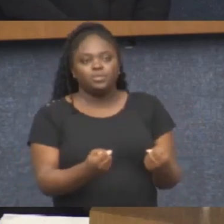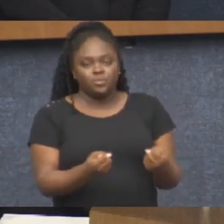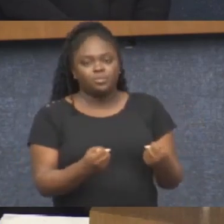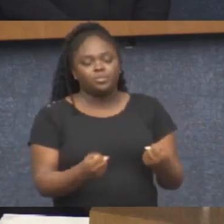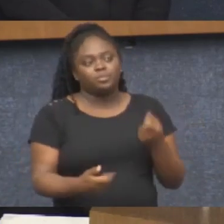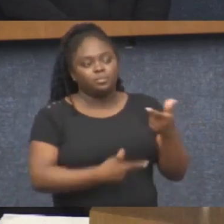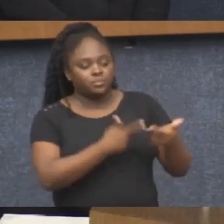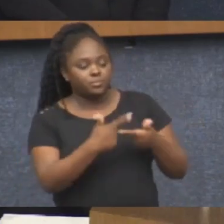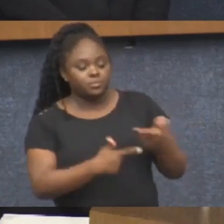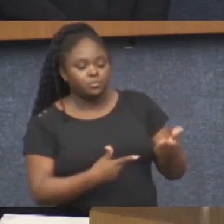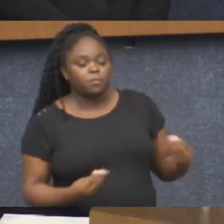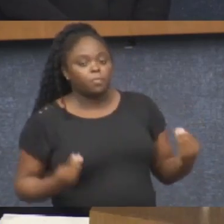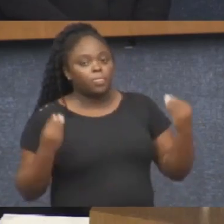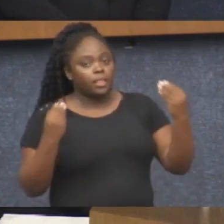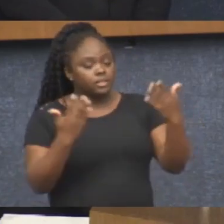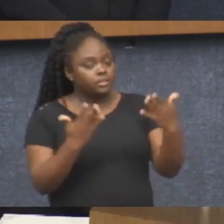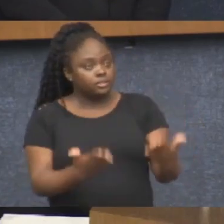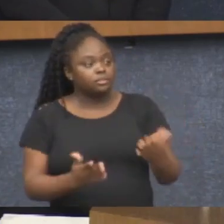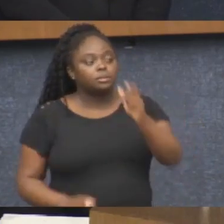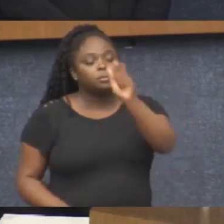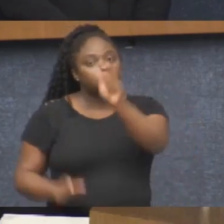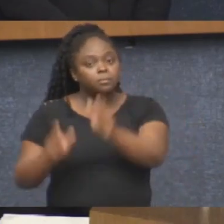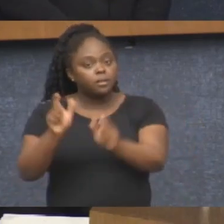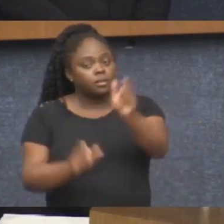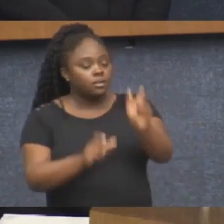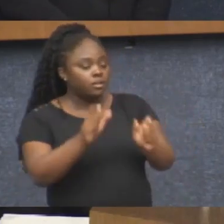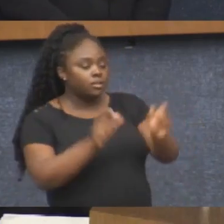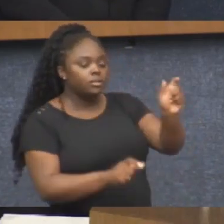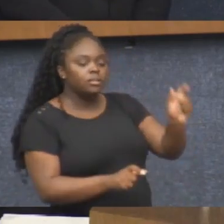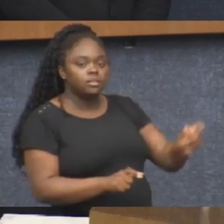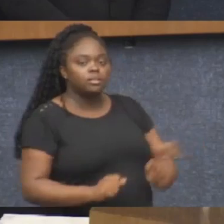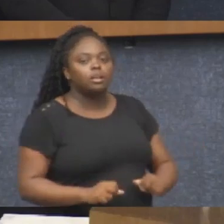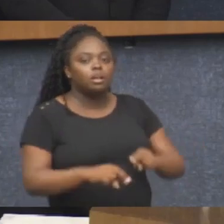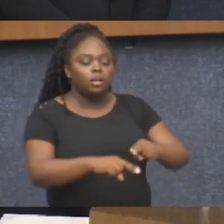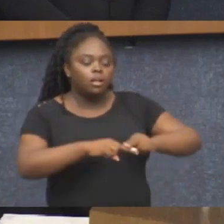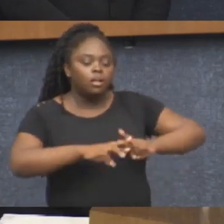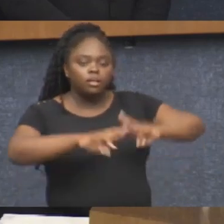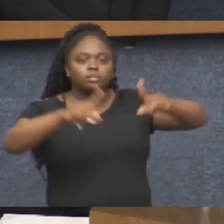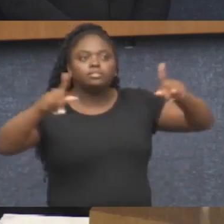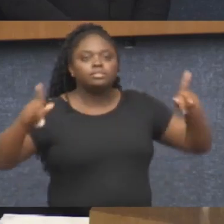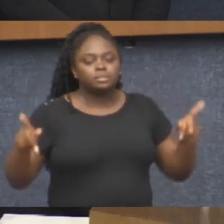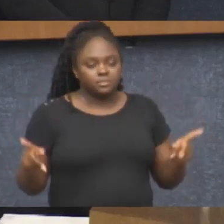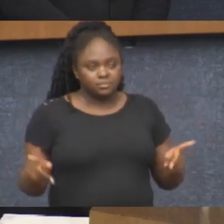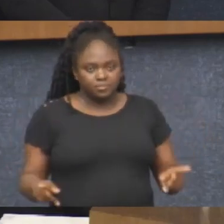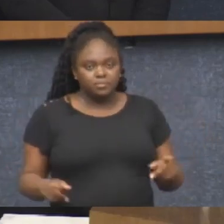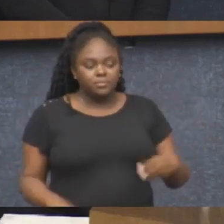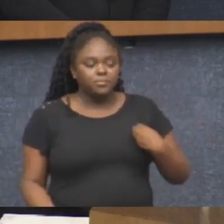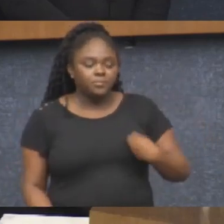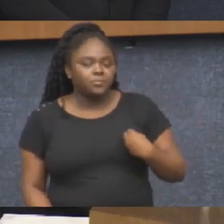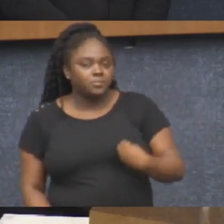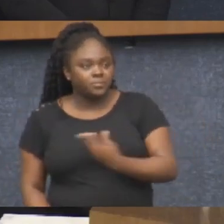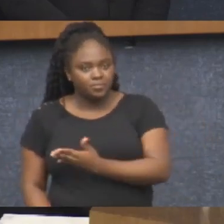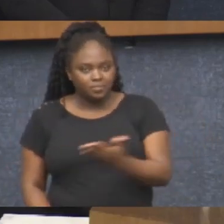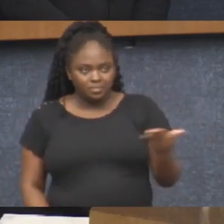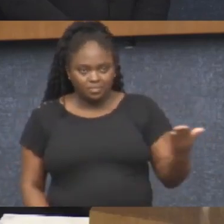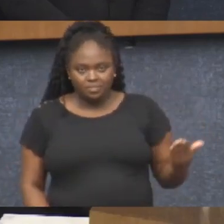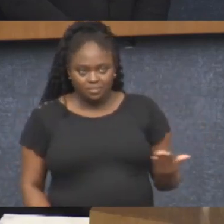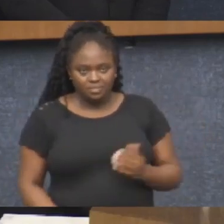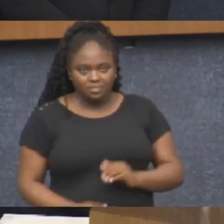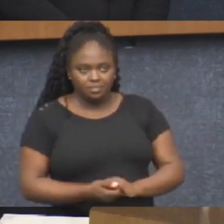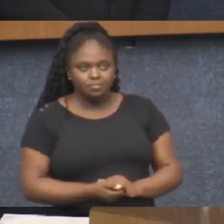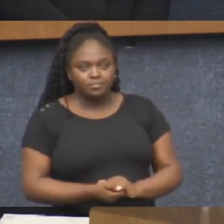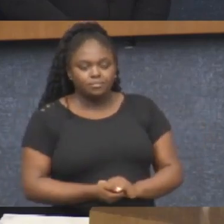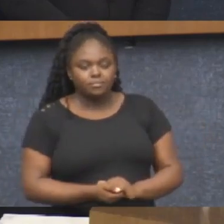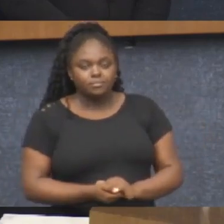pelo serviço que entregam para essas pessoas, pela diferença que fazem para a vida dessas pessoas.